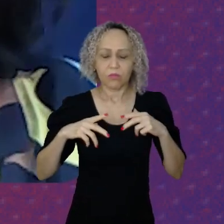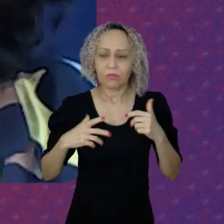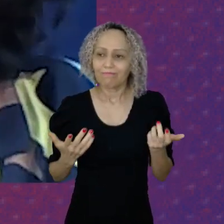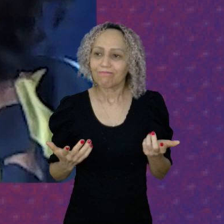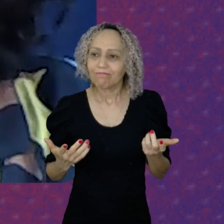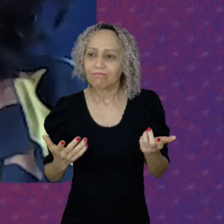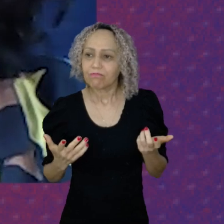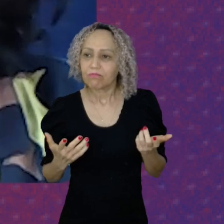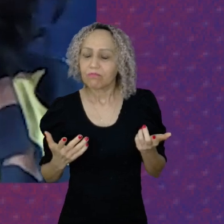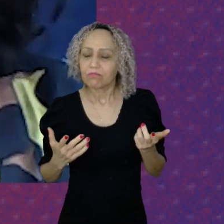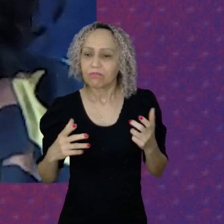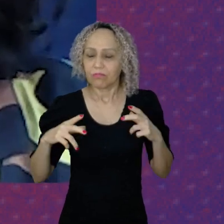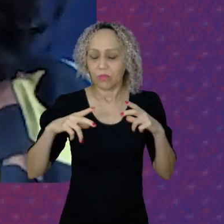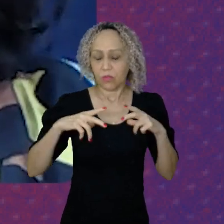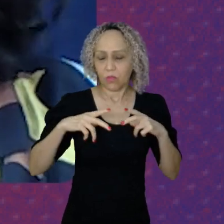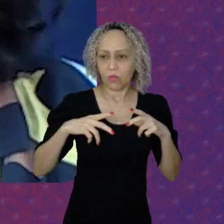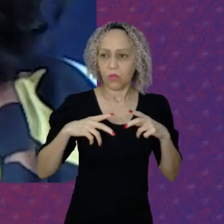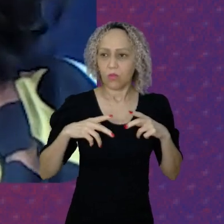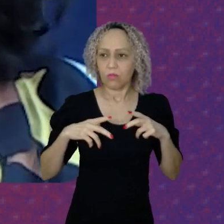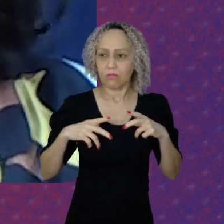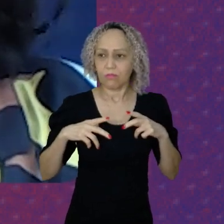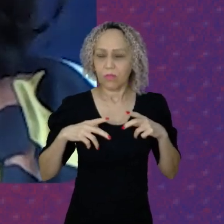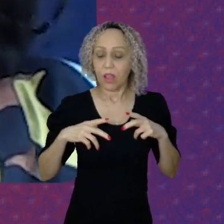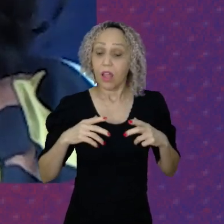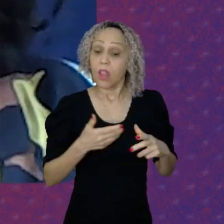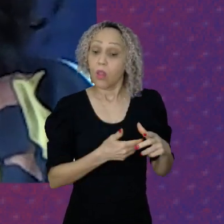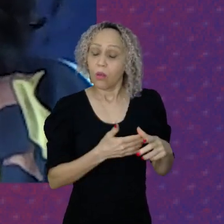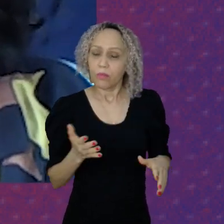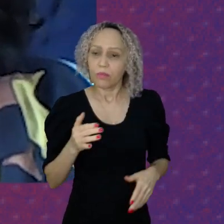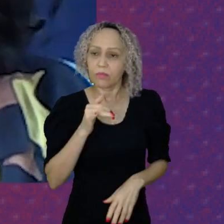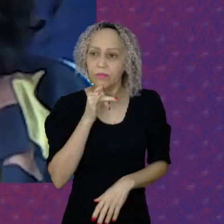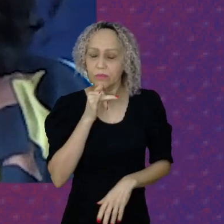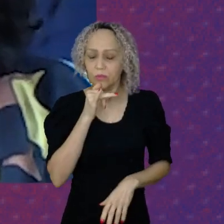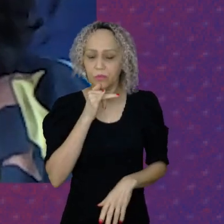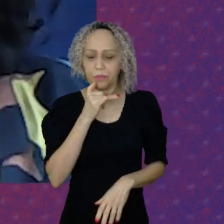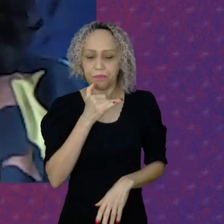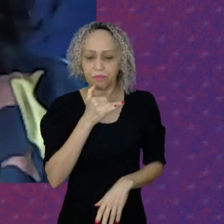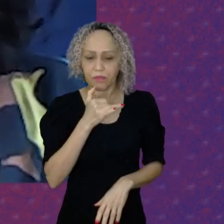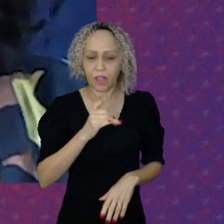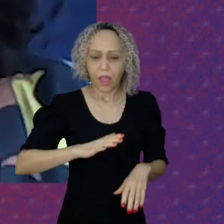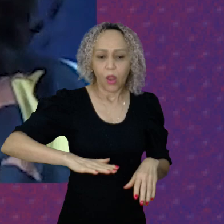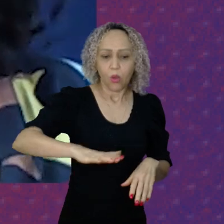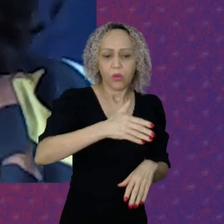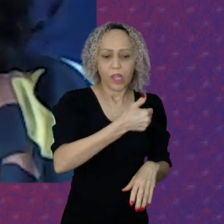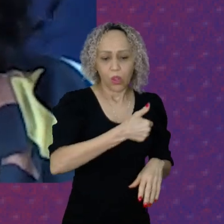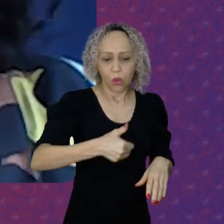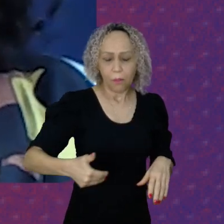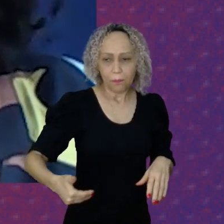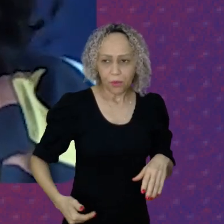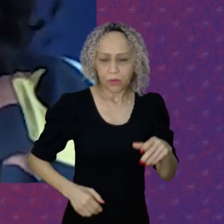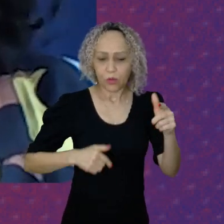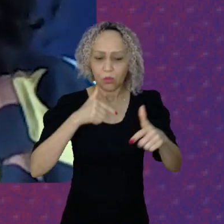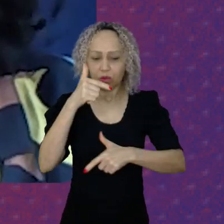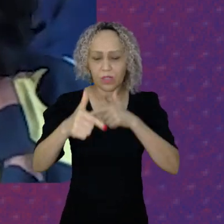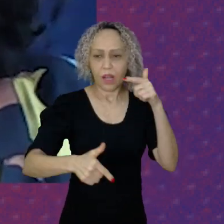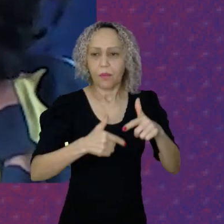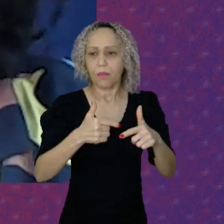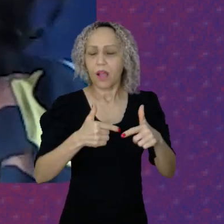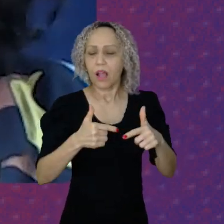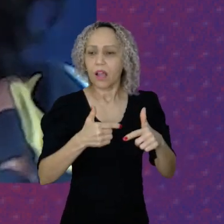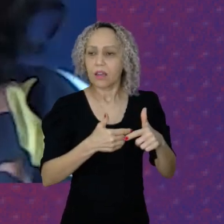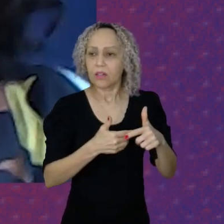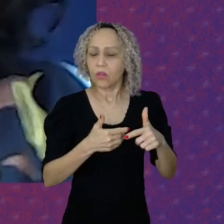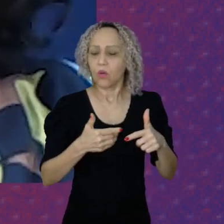mas na iniciativa privada, nós sabemos que, principalmente nos cargos de